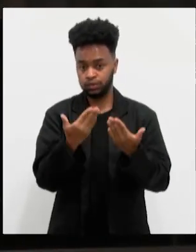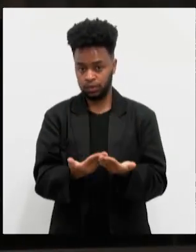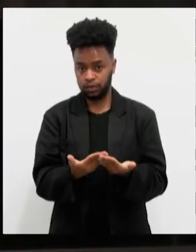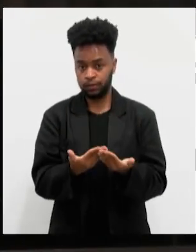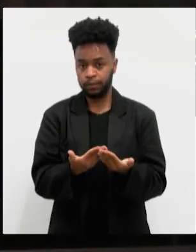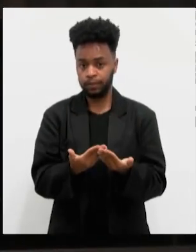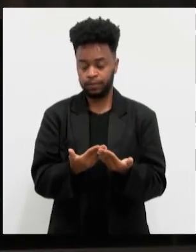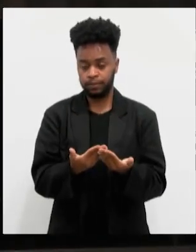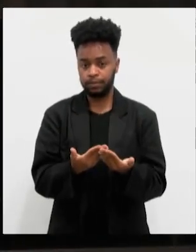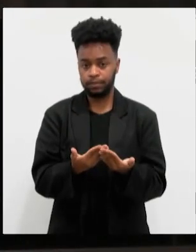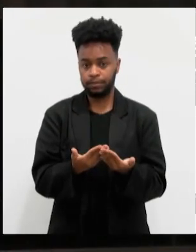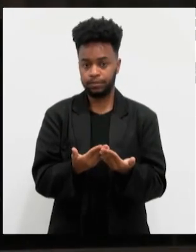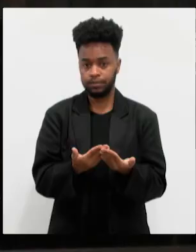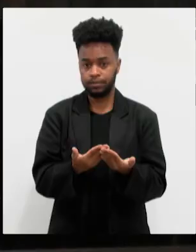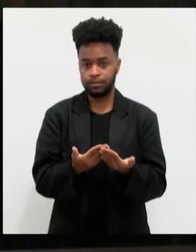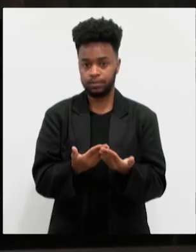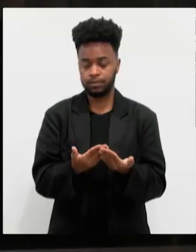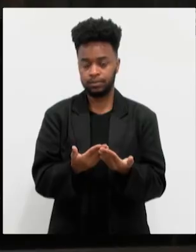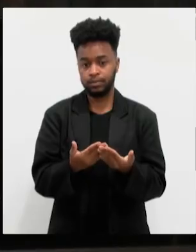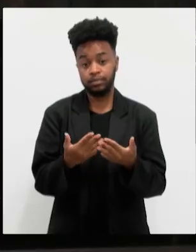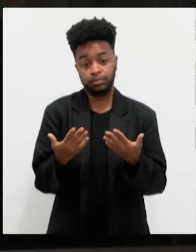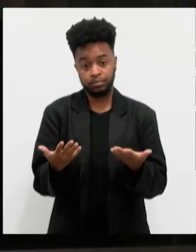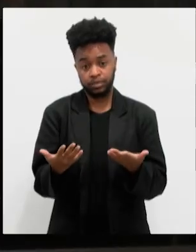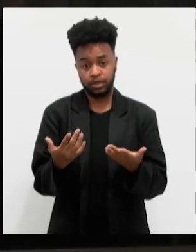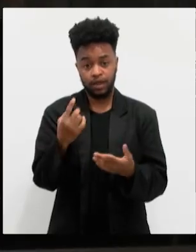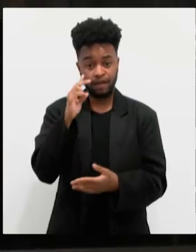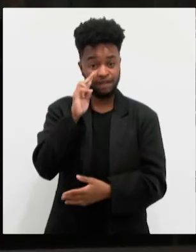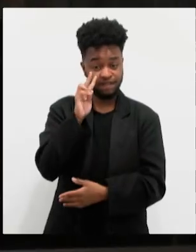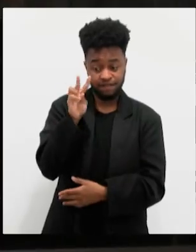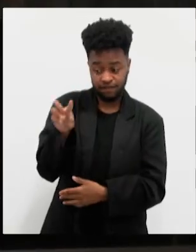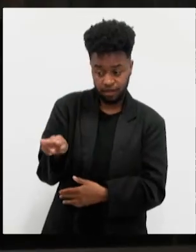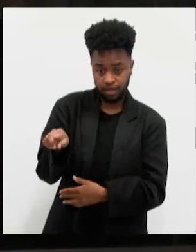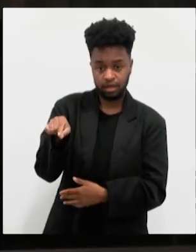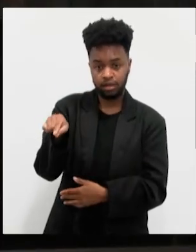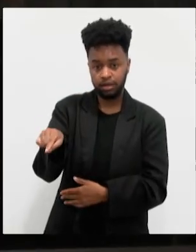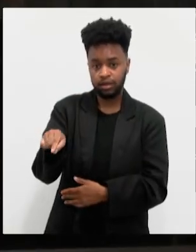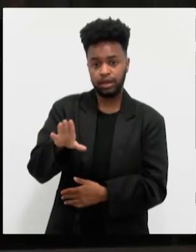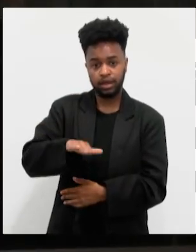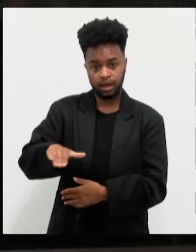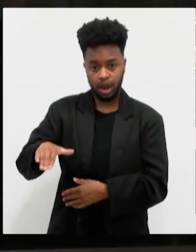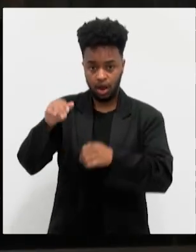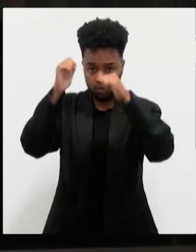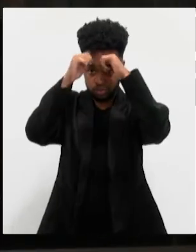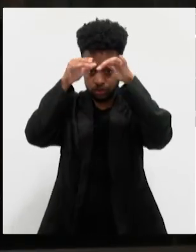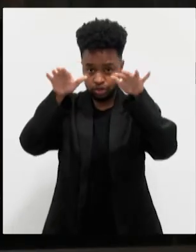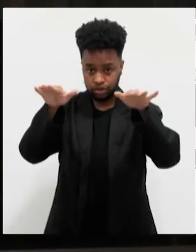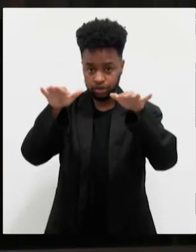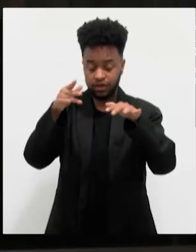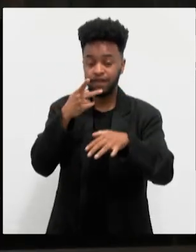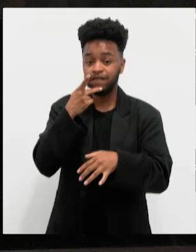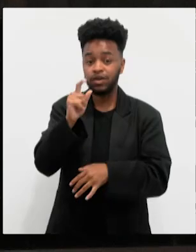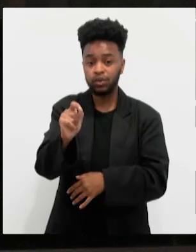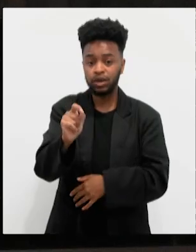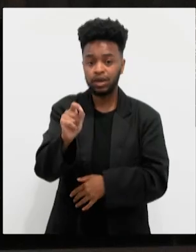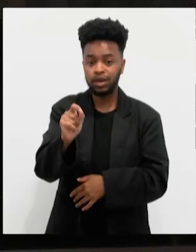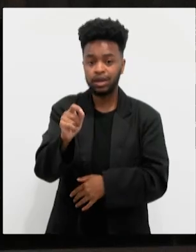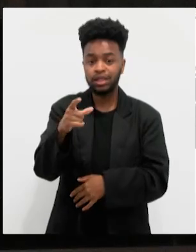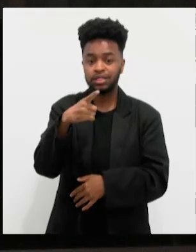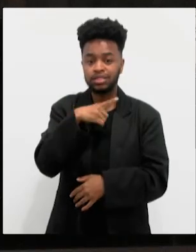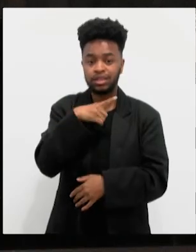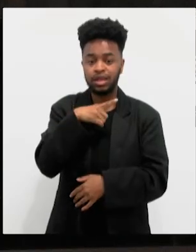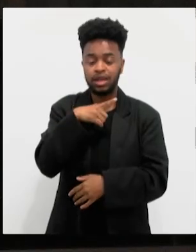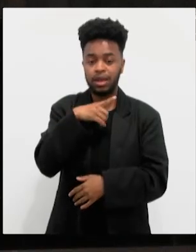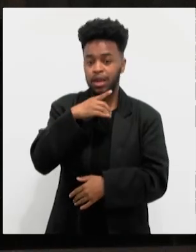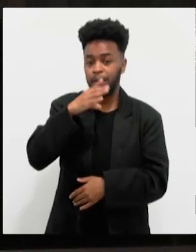crianças autistas. Aí elas vão olhar para aquelas crianças autistas como